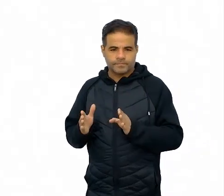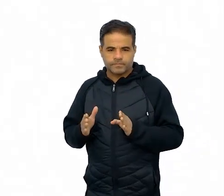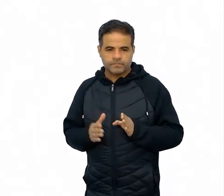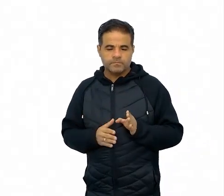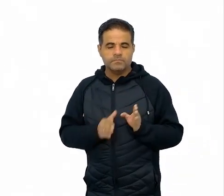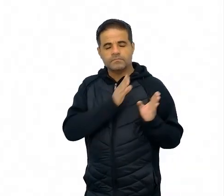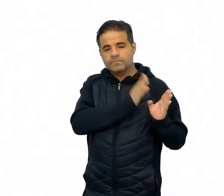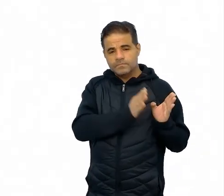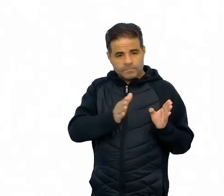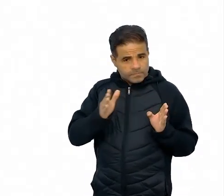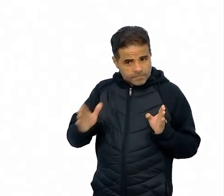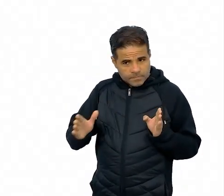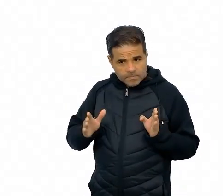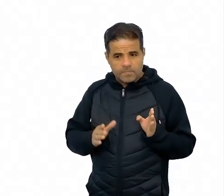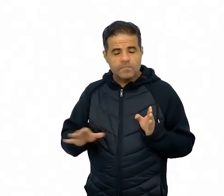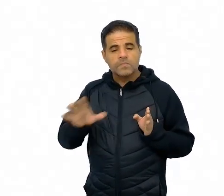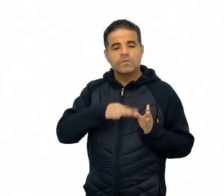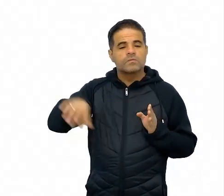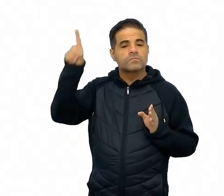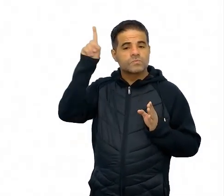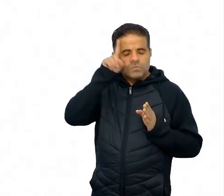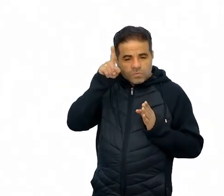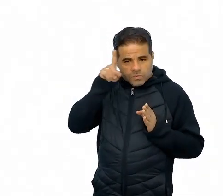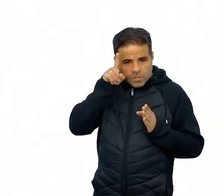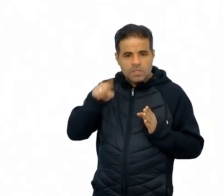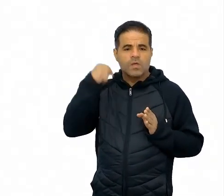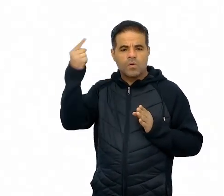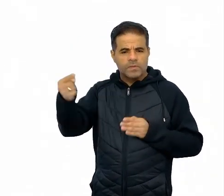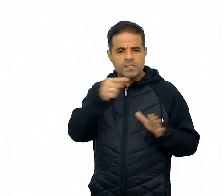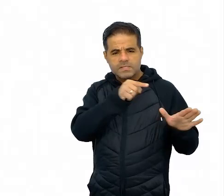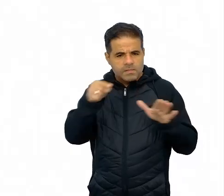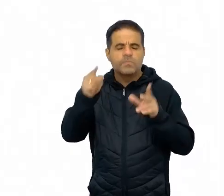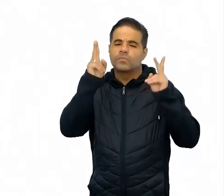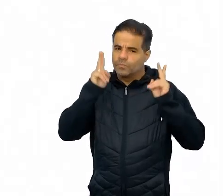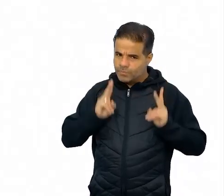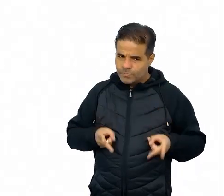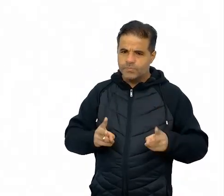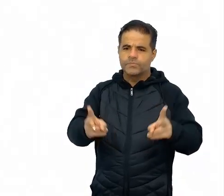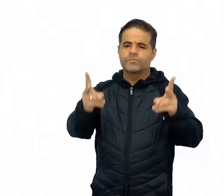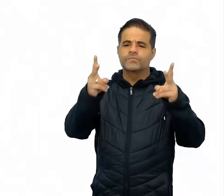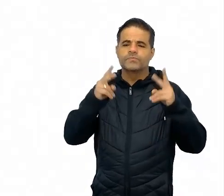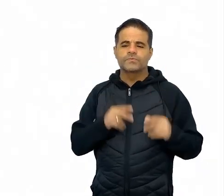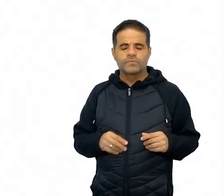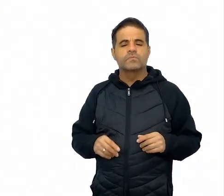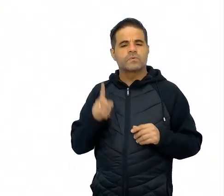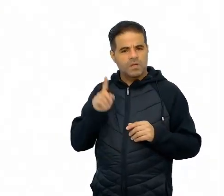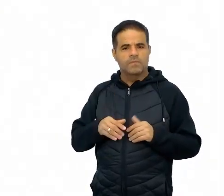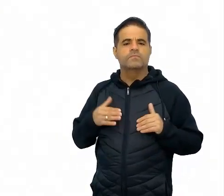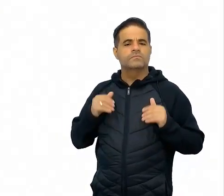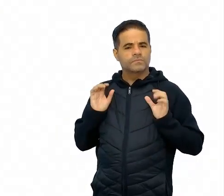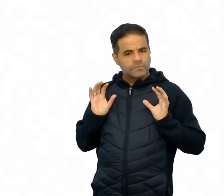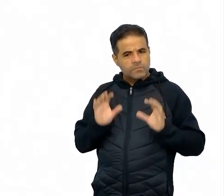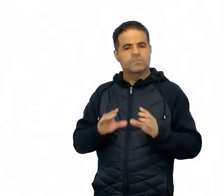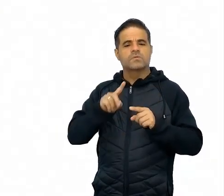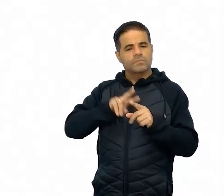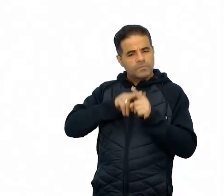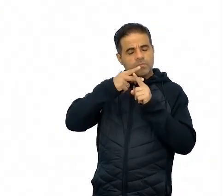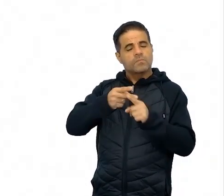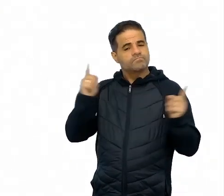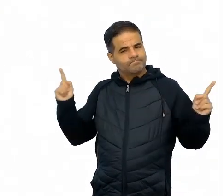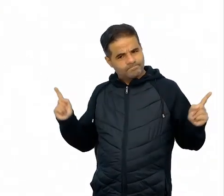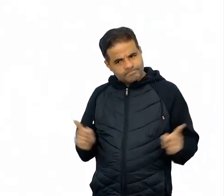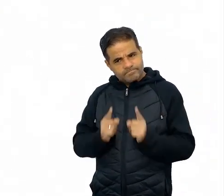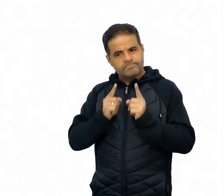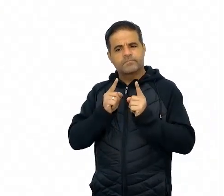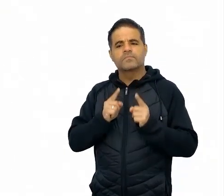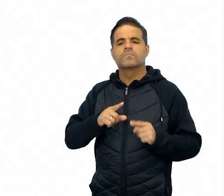as demais datas, né? Semana que vem continua, lembra que eu falei, ó, é sempre dobradinhas, eu